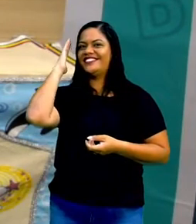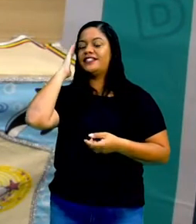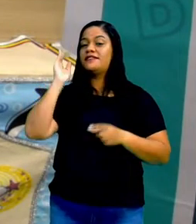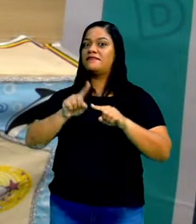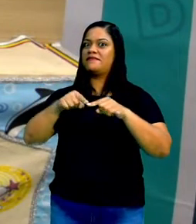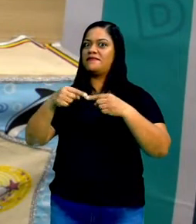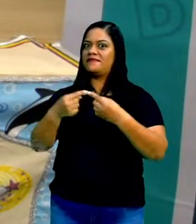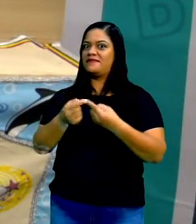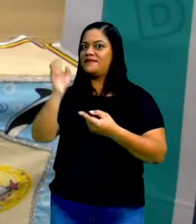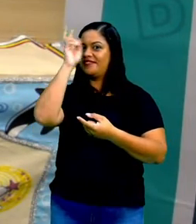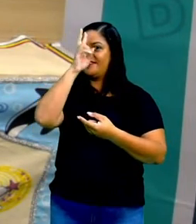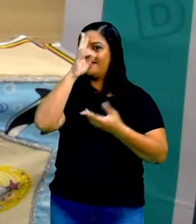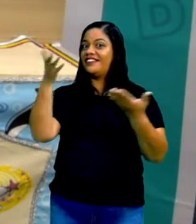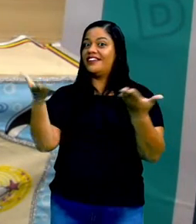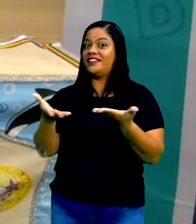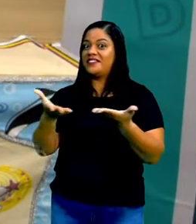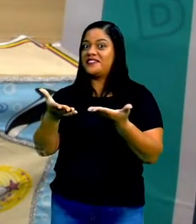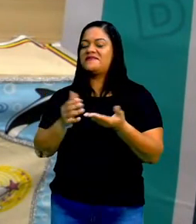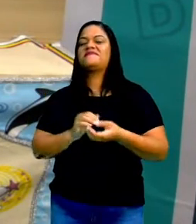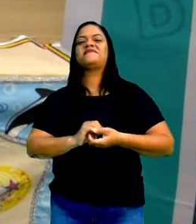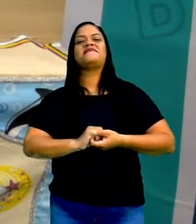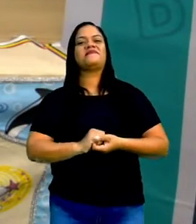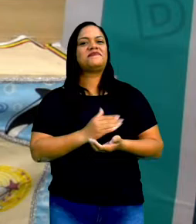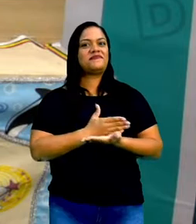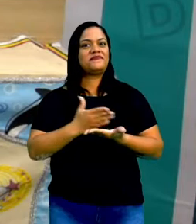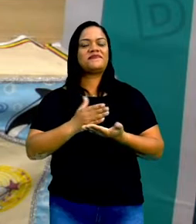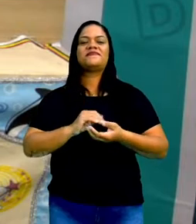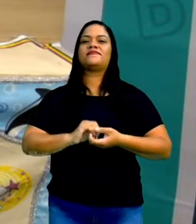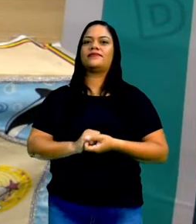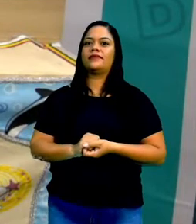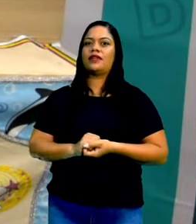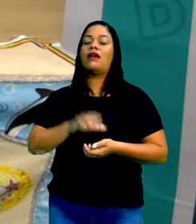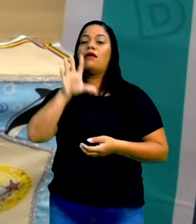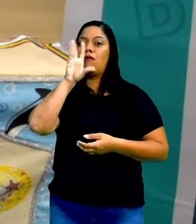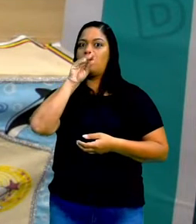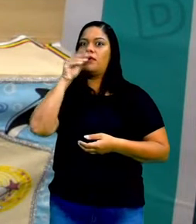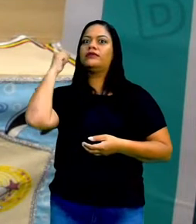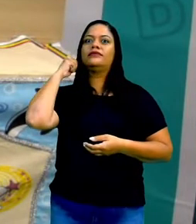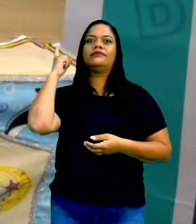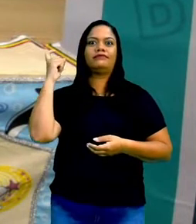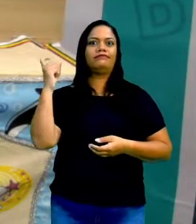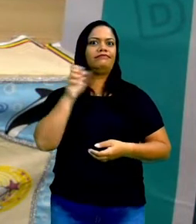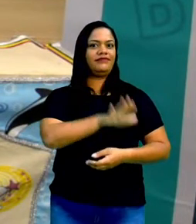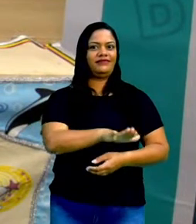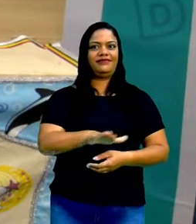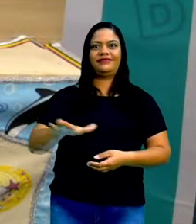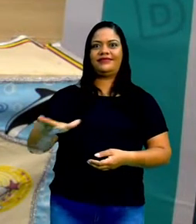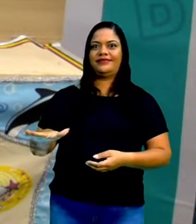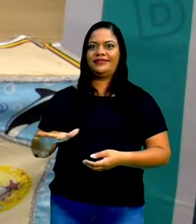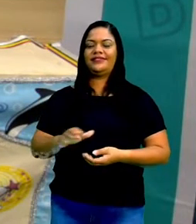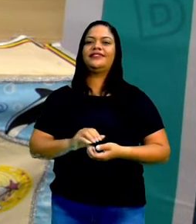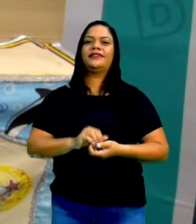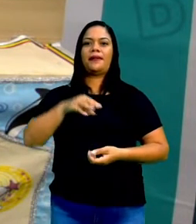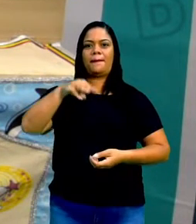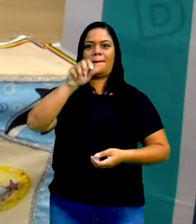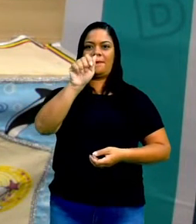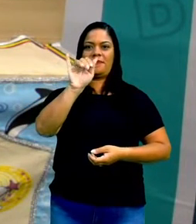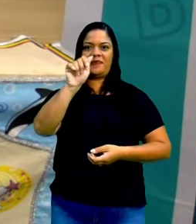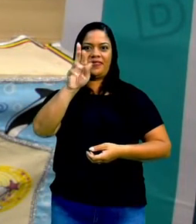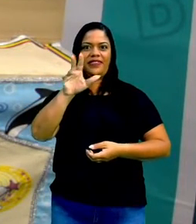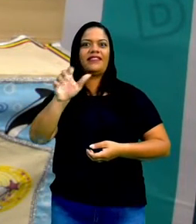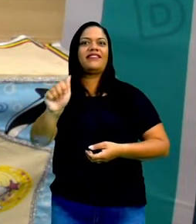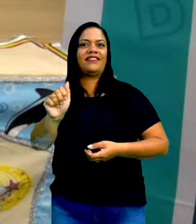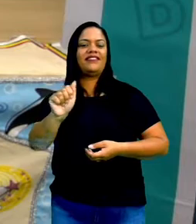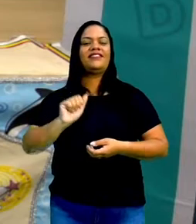Mas vamos pra nossa história? Vamos lá. Ó, o patinho barulhento, tá, criança? De Maiara Menezes,